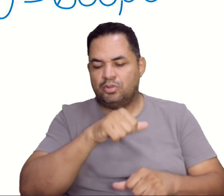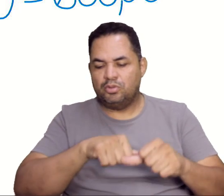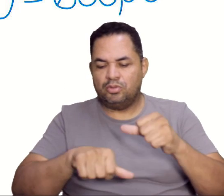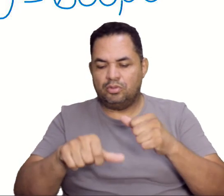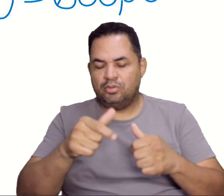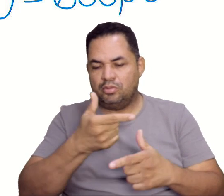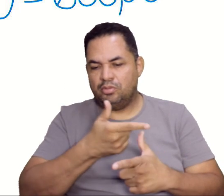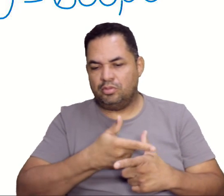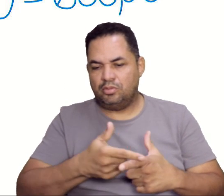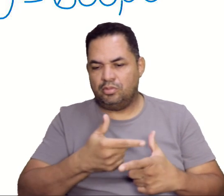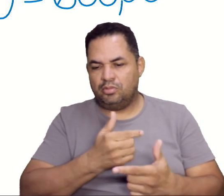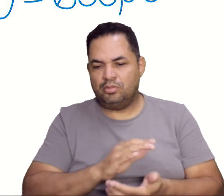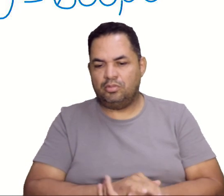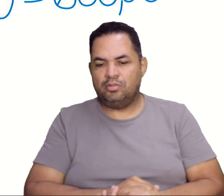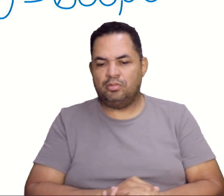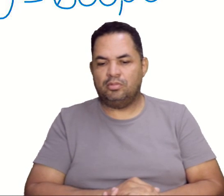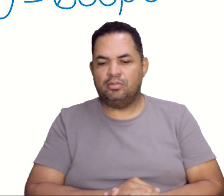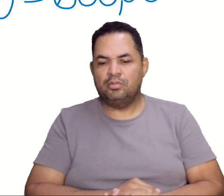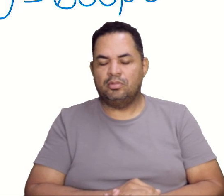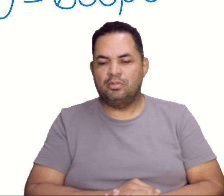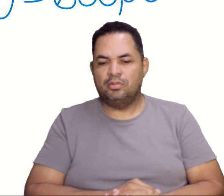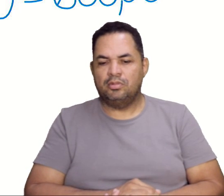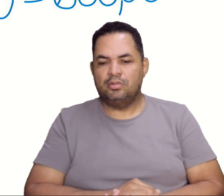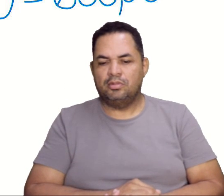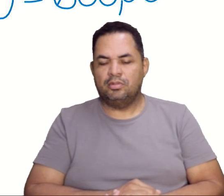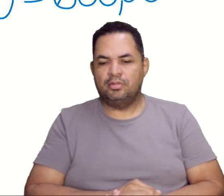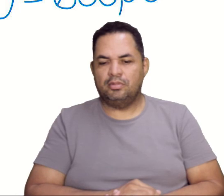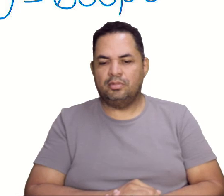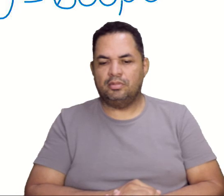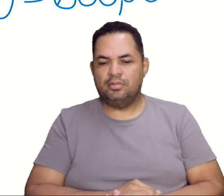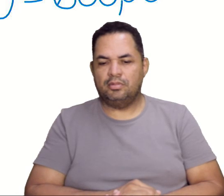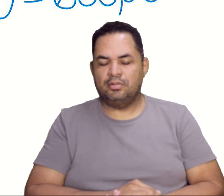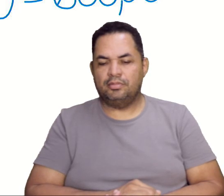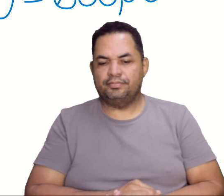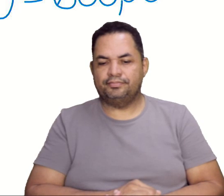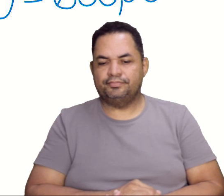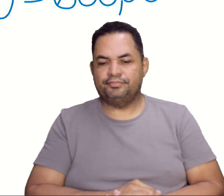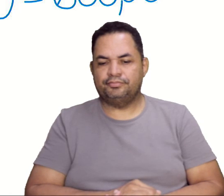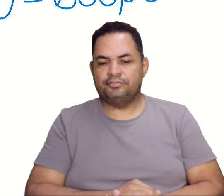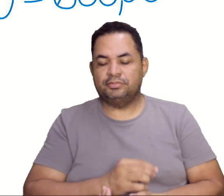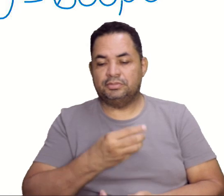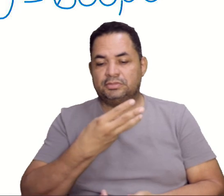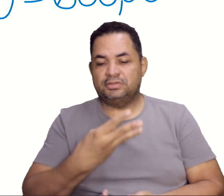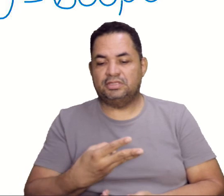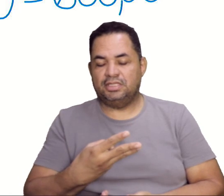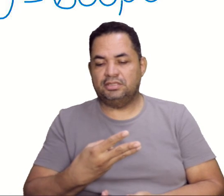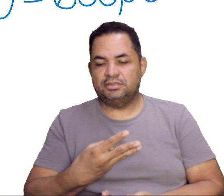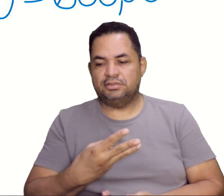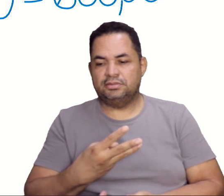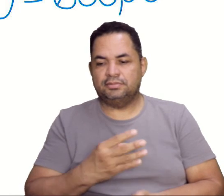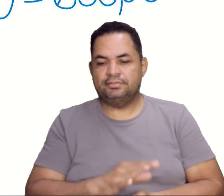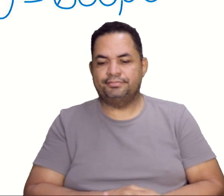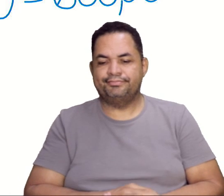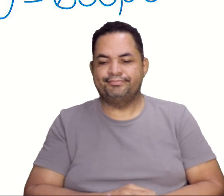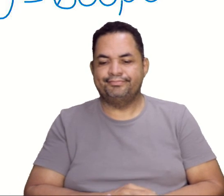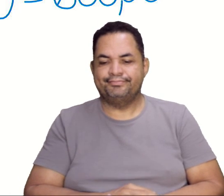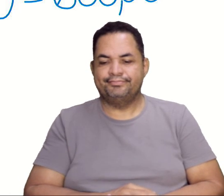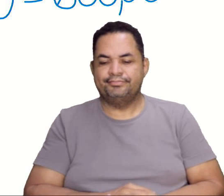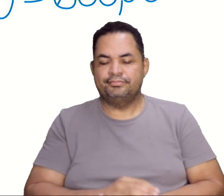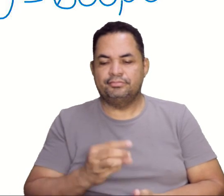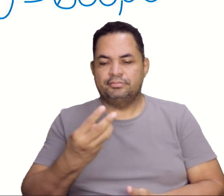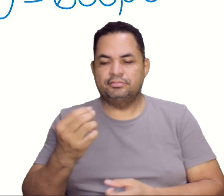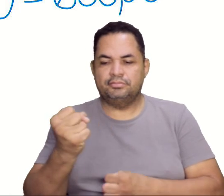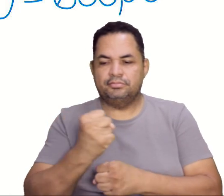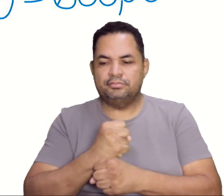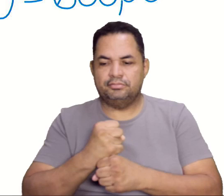600 divo por 200 é o nosso tempo e o tempo aqui ó a gente pode cortar também 6 di por 2 dá dá 3